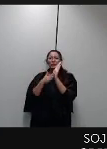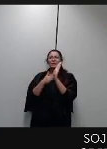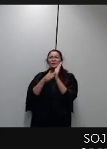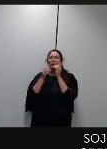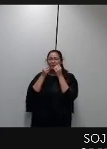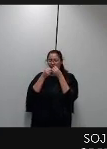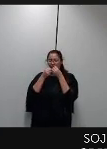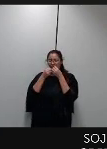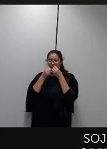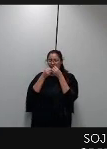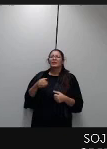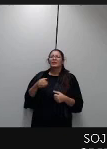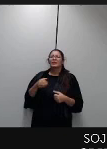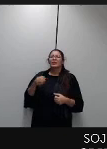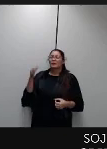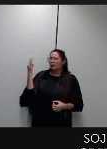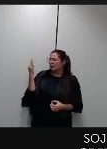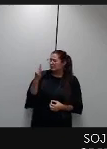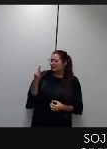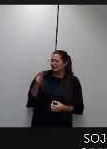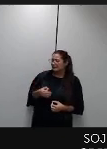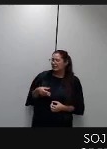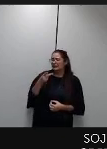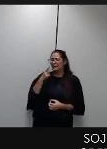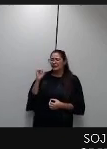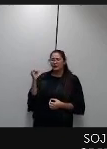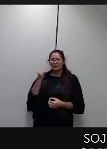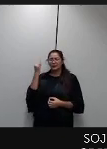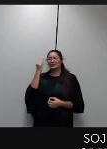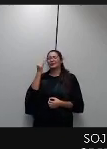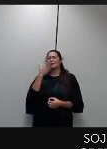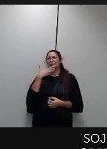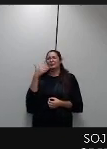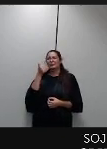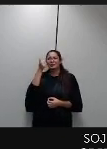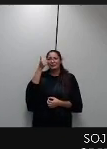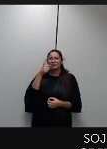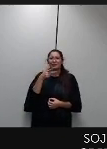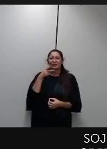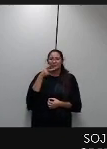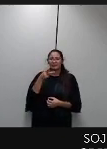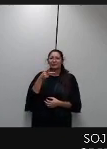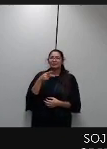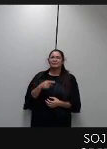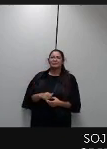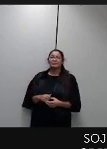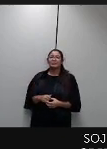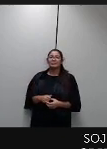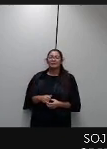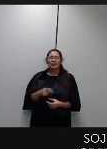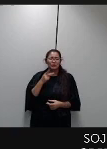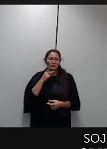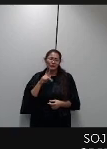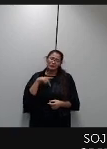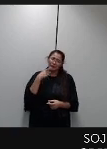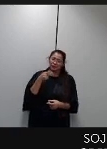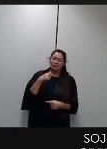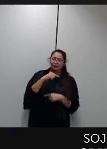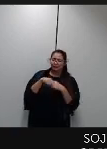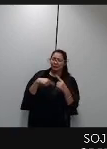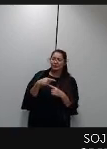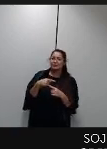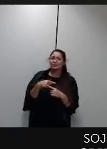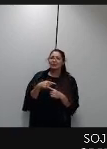certeza que era oportunidade de perfeito vamos ter oportunidade de debater então após o